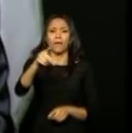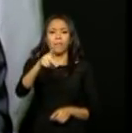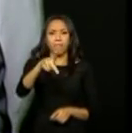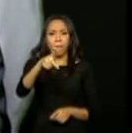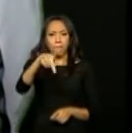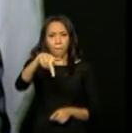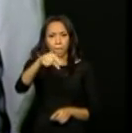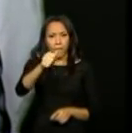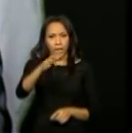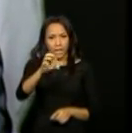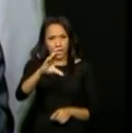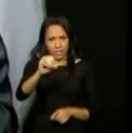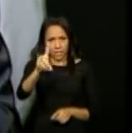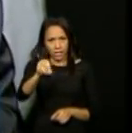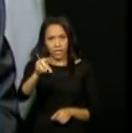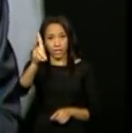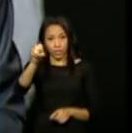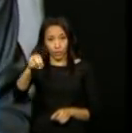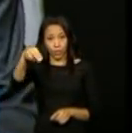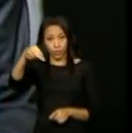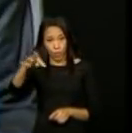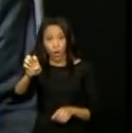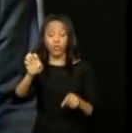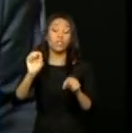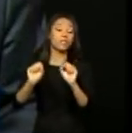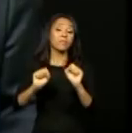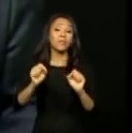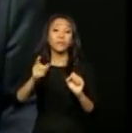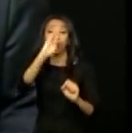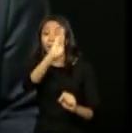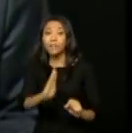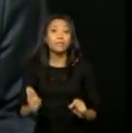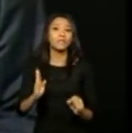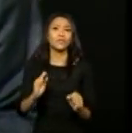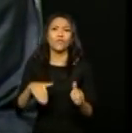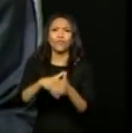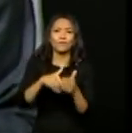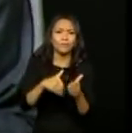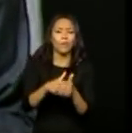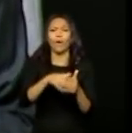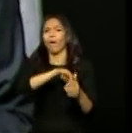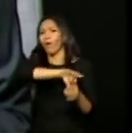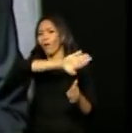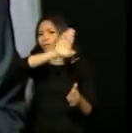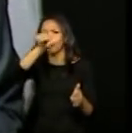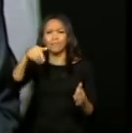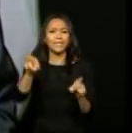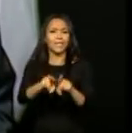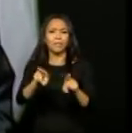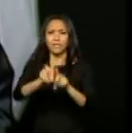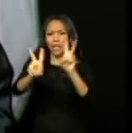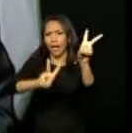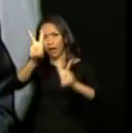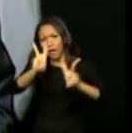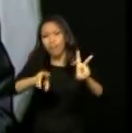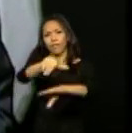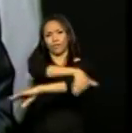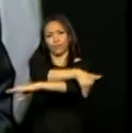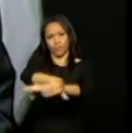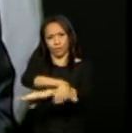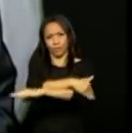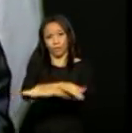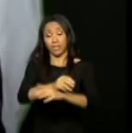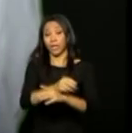Axé Oporofunjá, do futebol de Várzea e do Carnaval de Rua. O